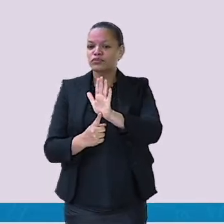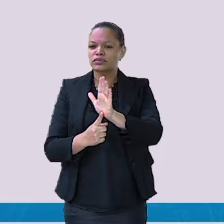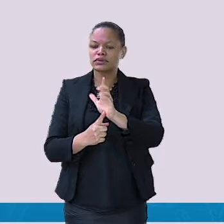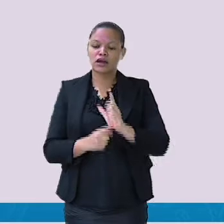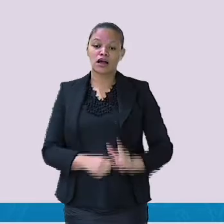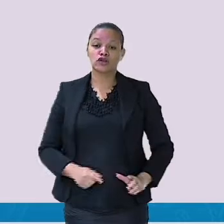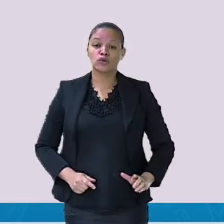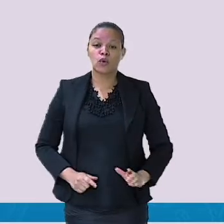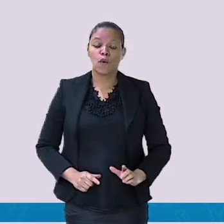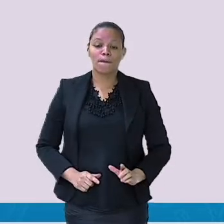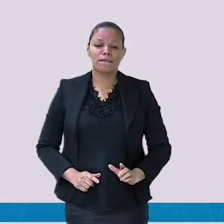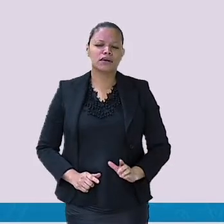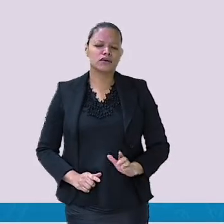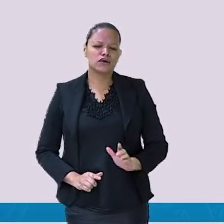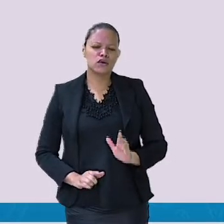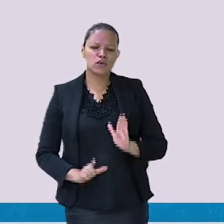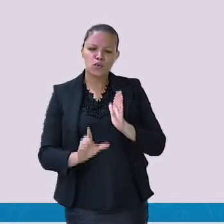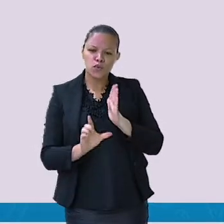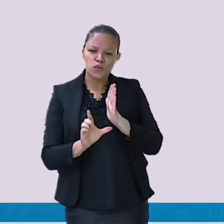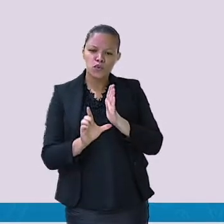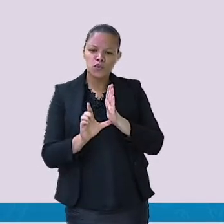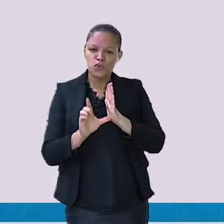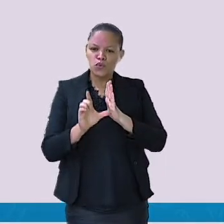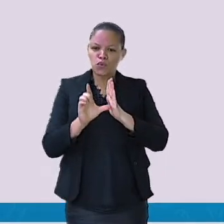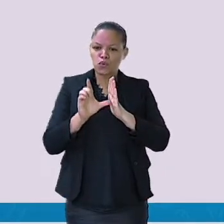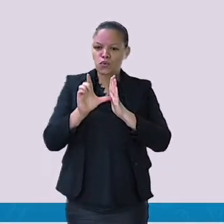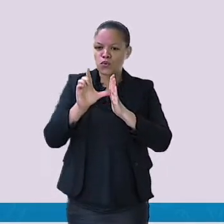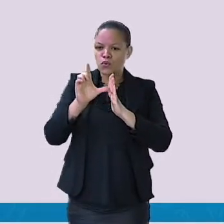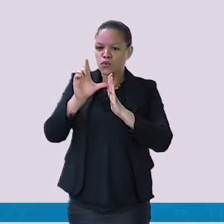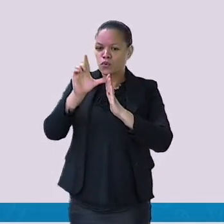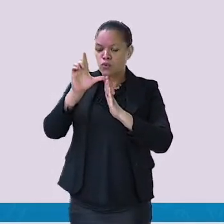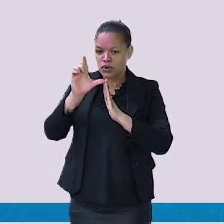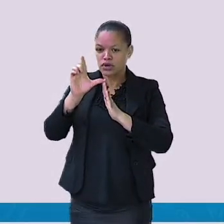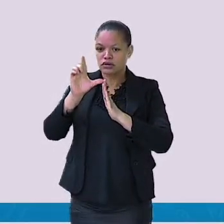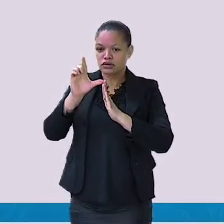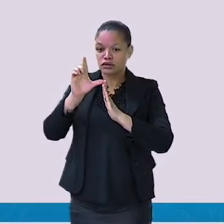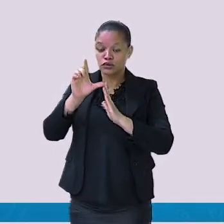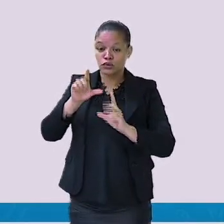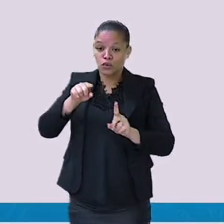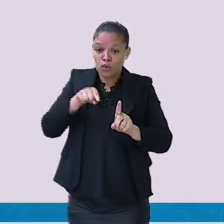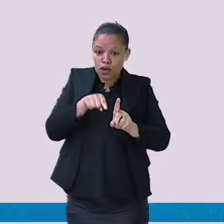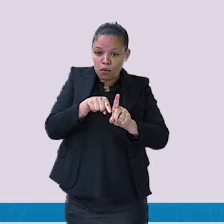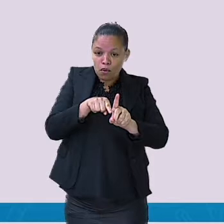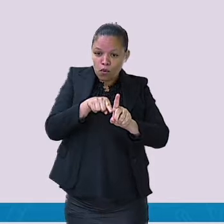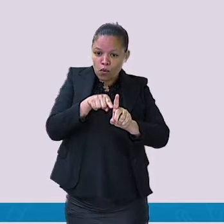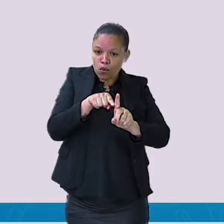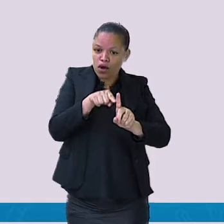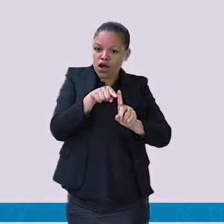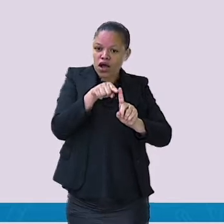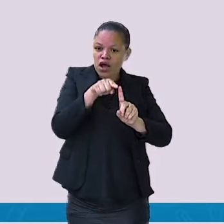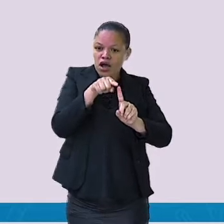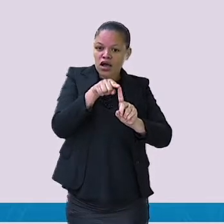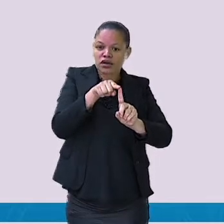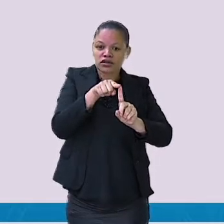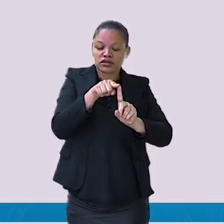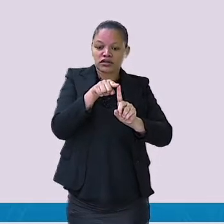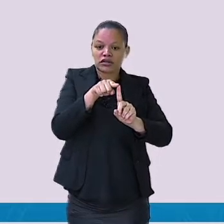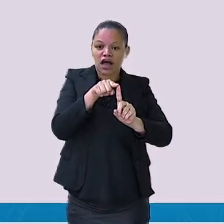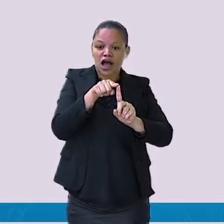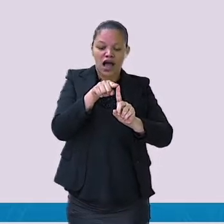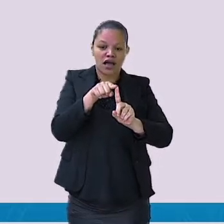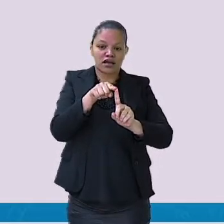fundamental. A quantidade de líquido que cabem em um recipiente determina sua